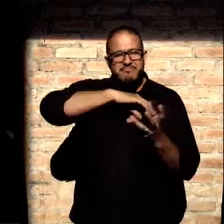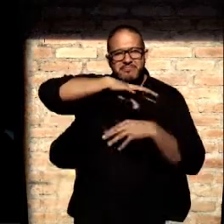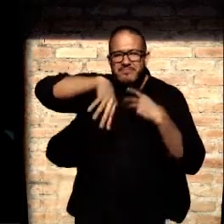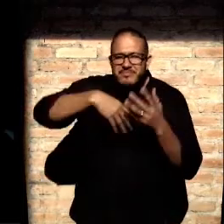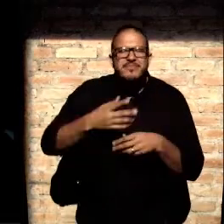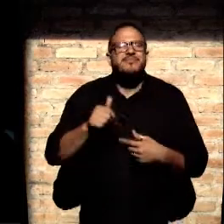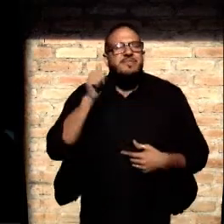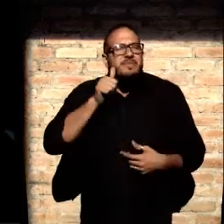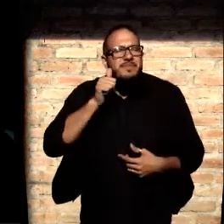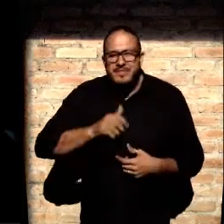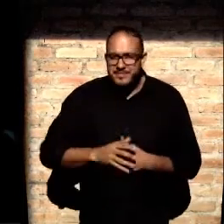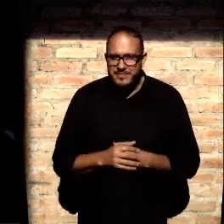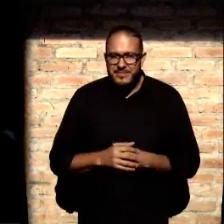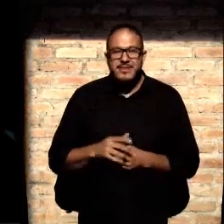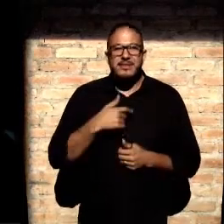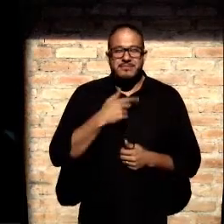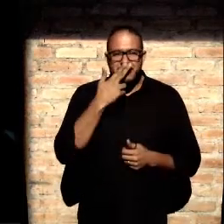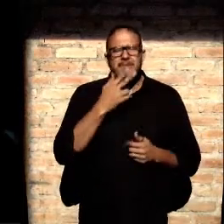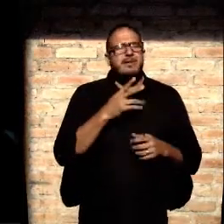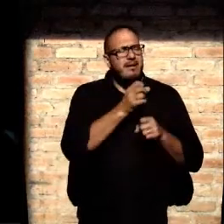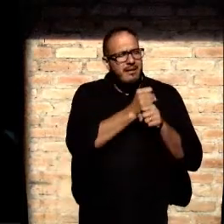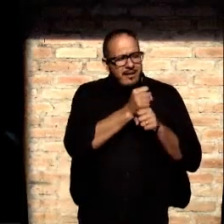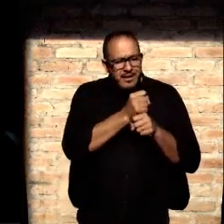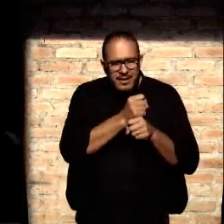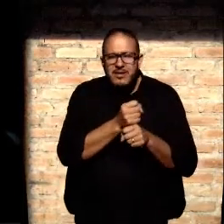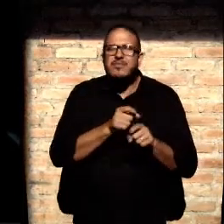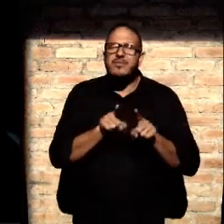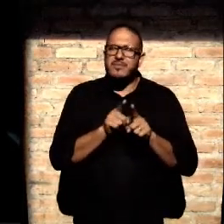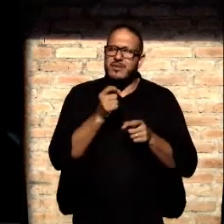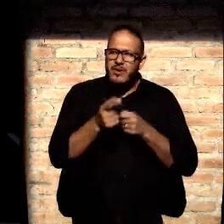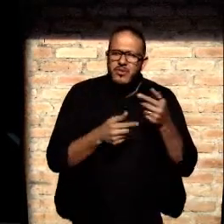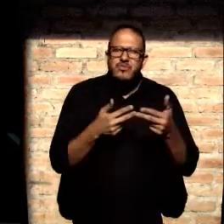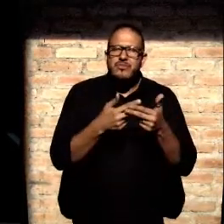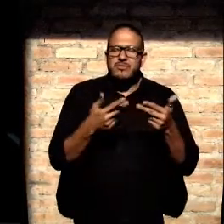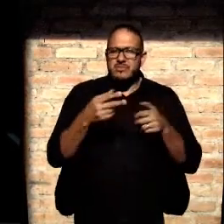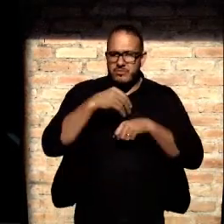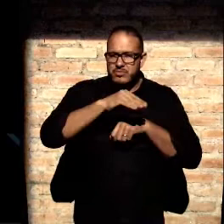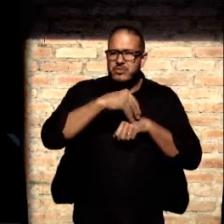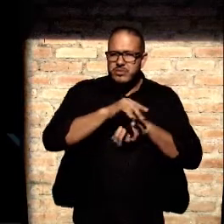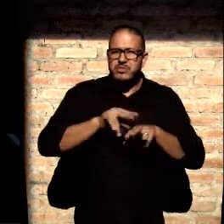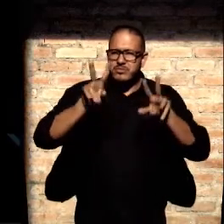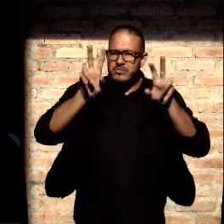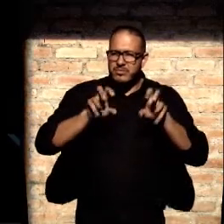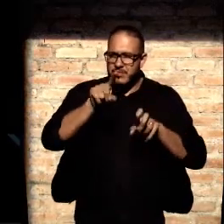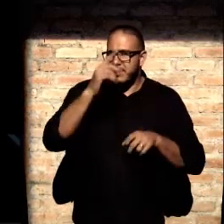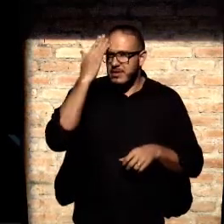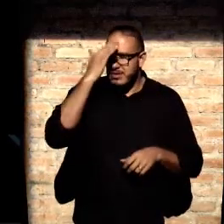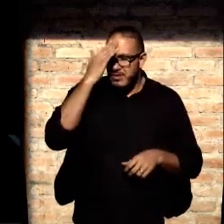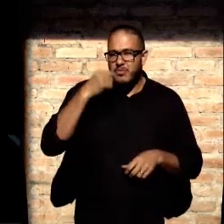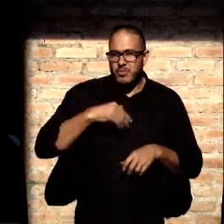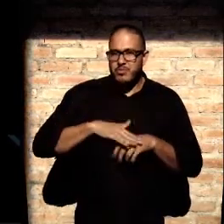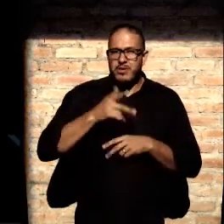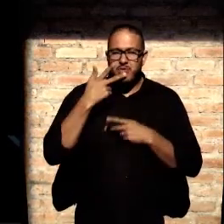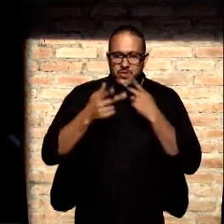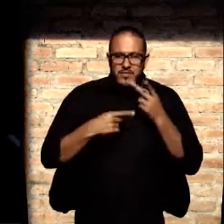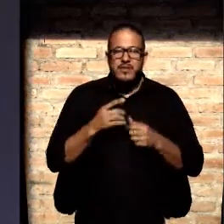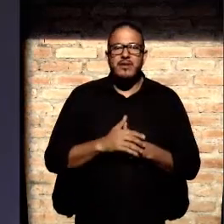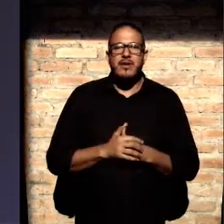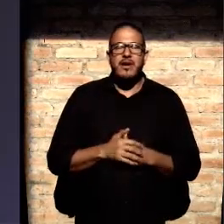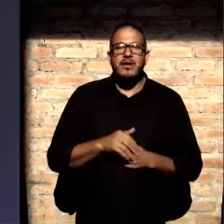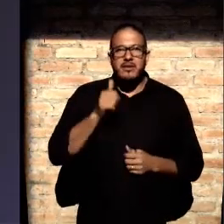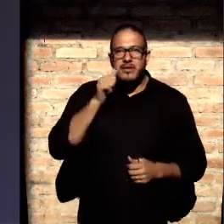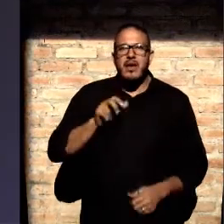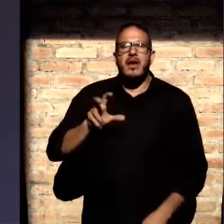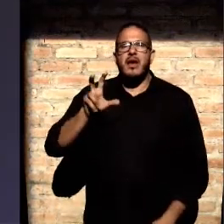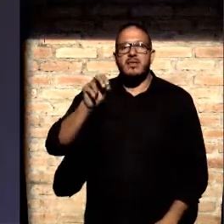textos inspirados e inspiradores por ano alguns dos títulos e vou trazer para vocês entenderem um pouco do que eu estou falando as avós não